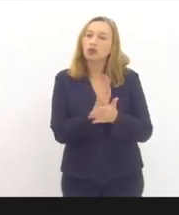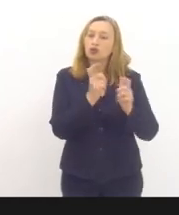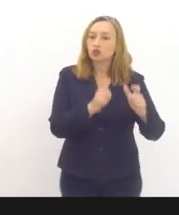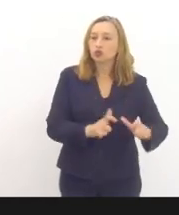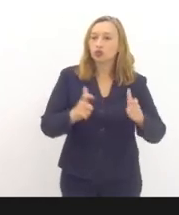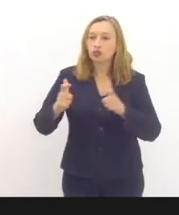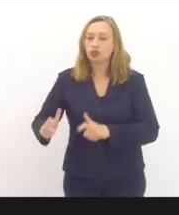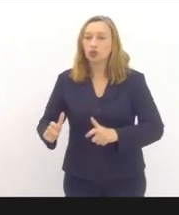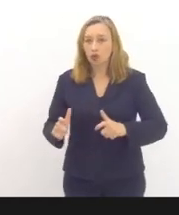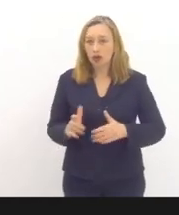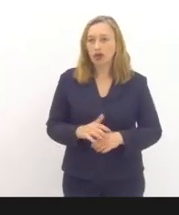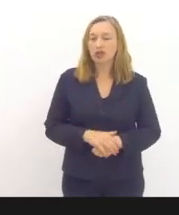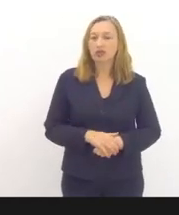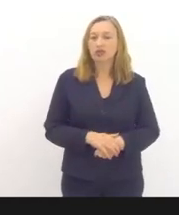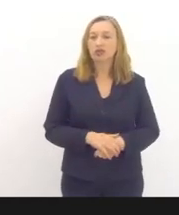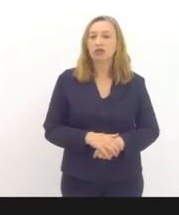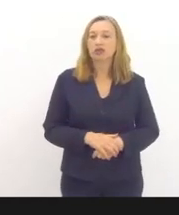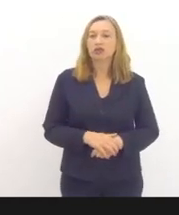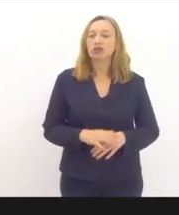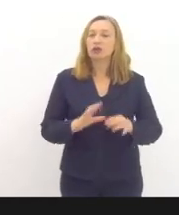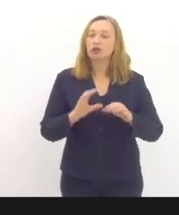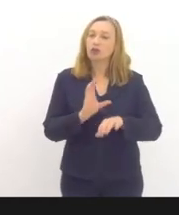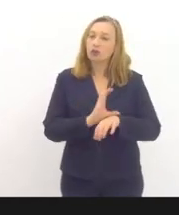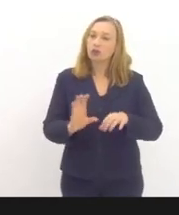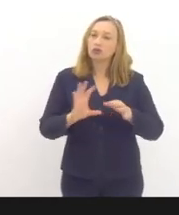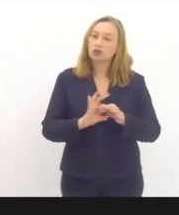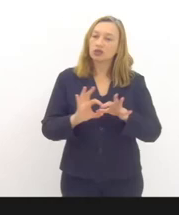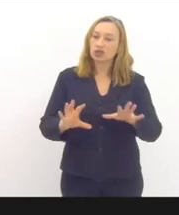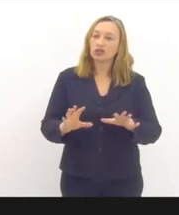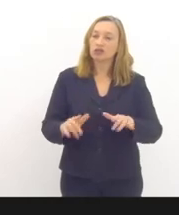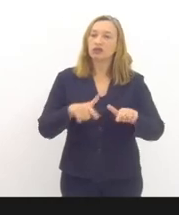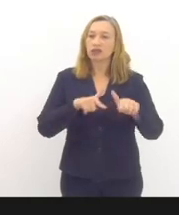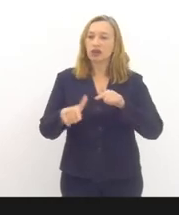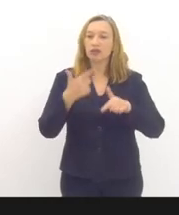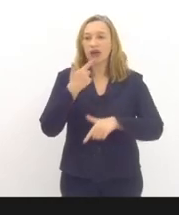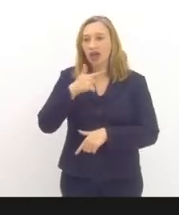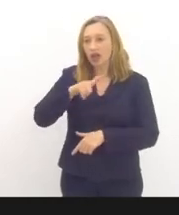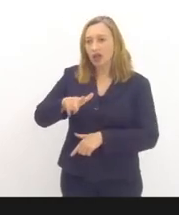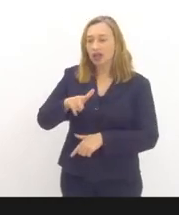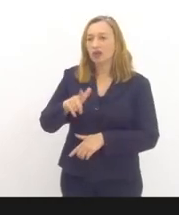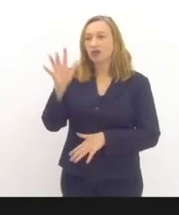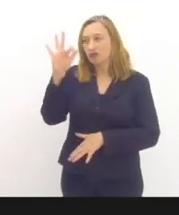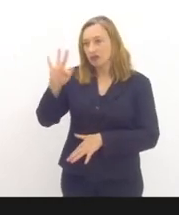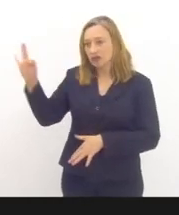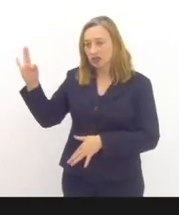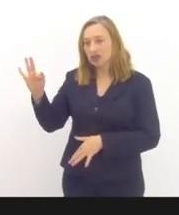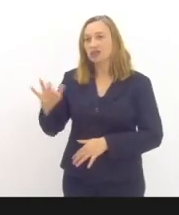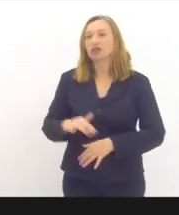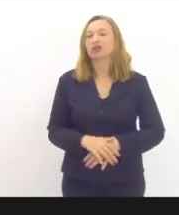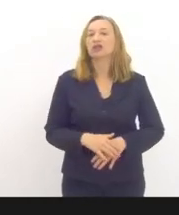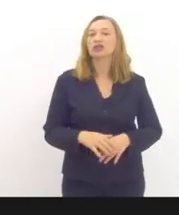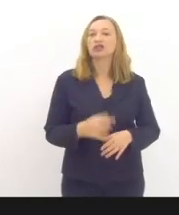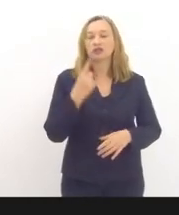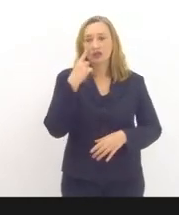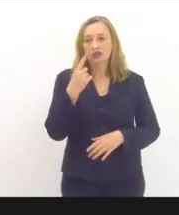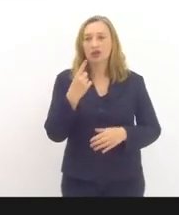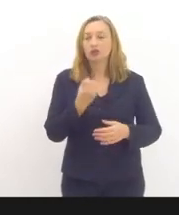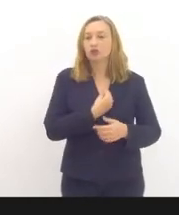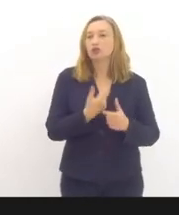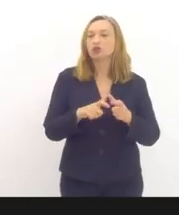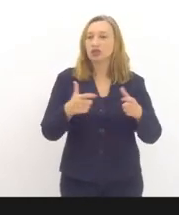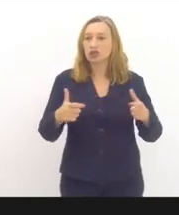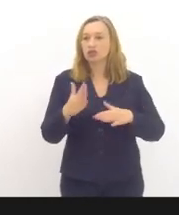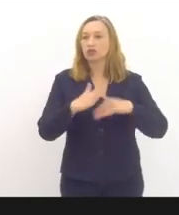Liceu de Humanidades, que tem cursos livres e trabalha a língua francesa. Então, a gente mapeando esses profissionais, a grande maioria deles